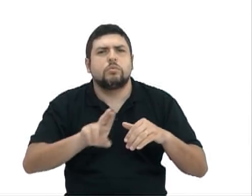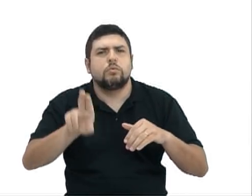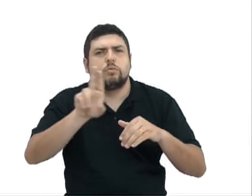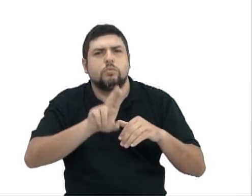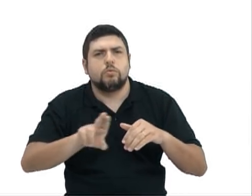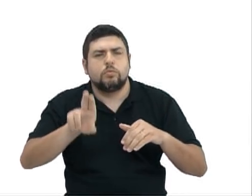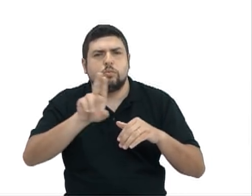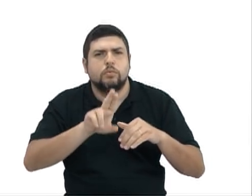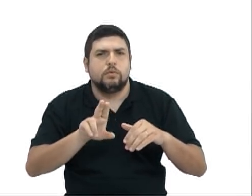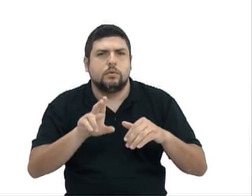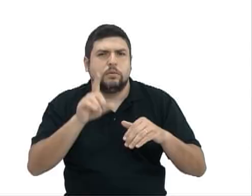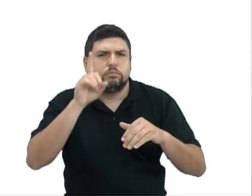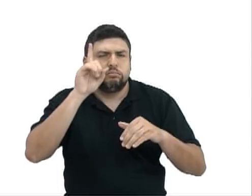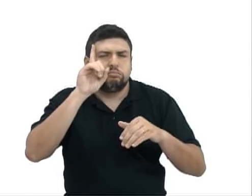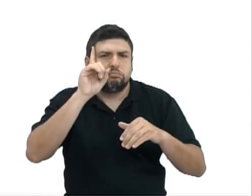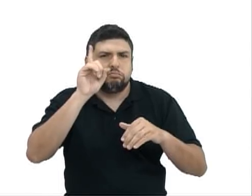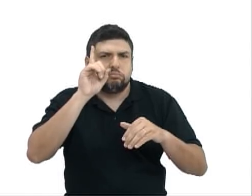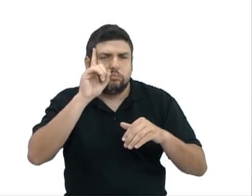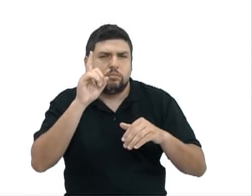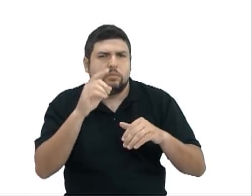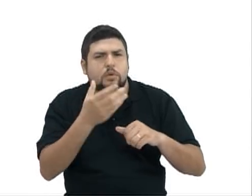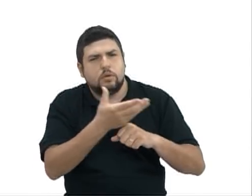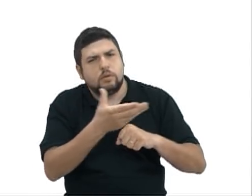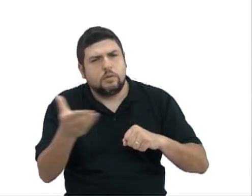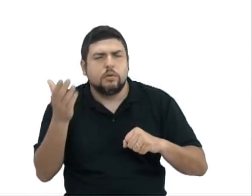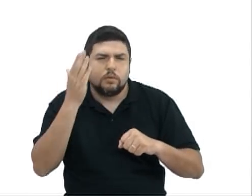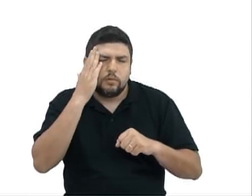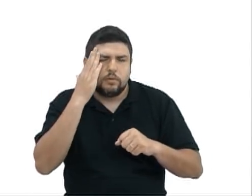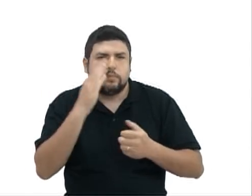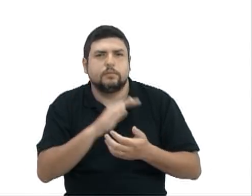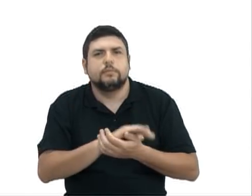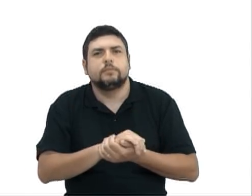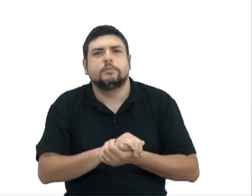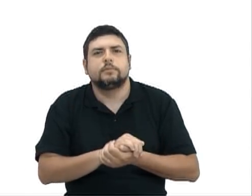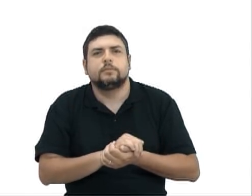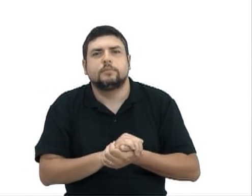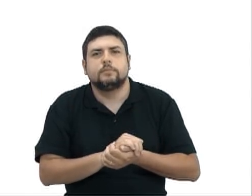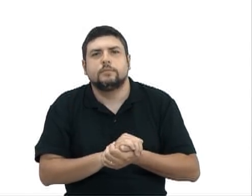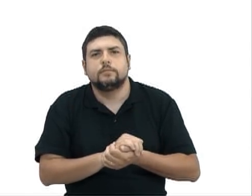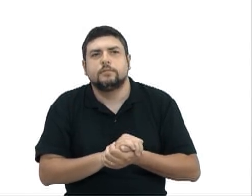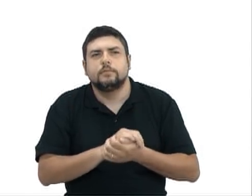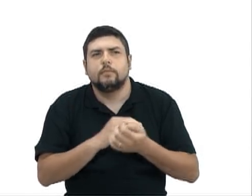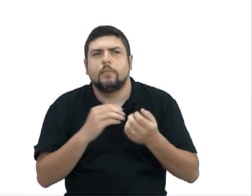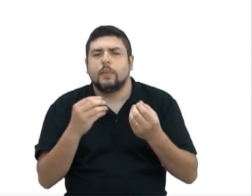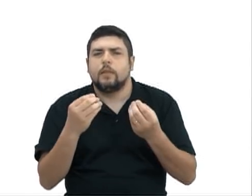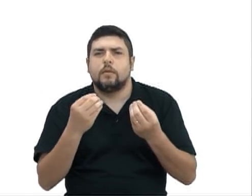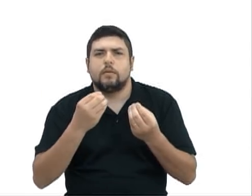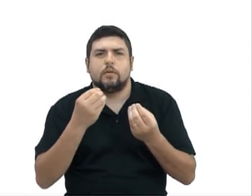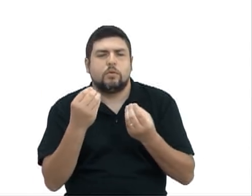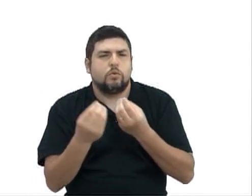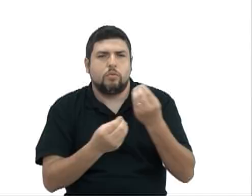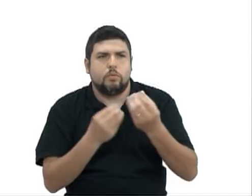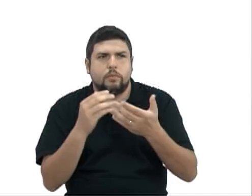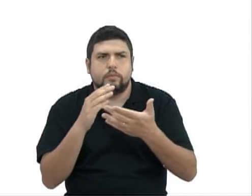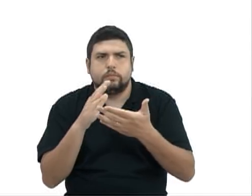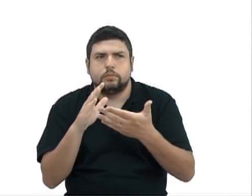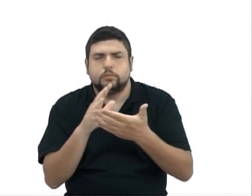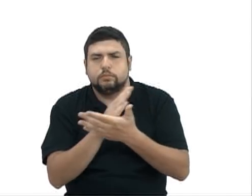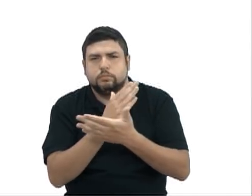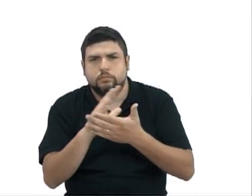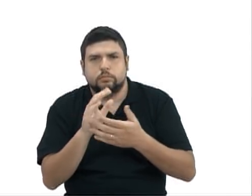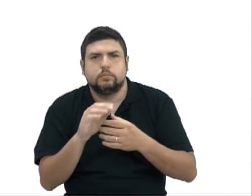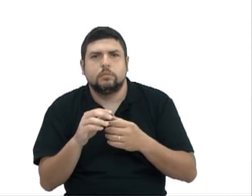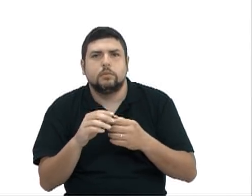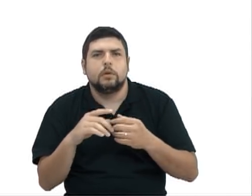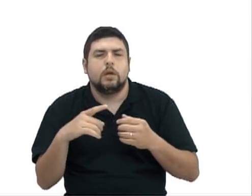dia a dia. Todo mundo sabe usá-los, bem possivelmente. E como que eles são, então, divididos? Eles